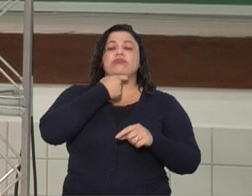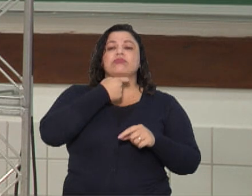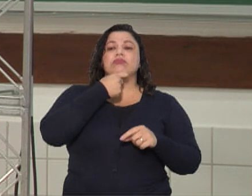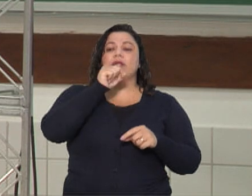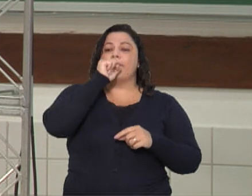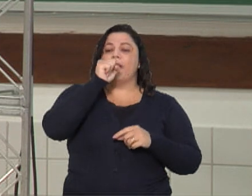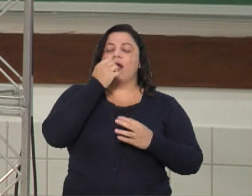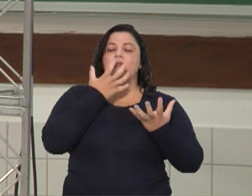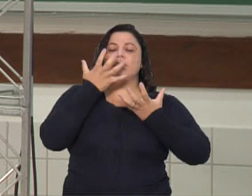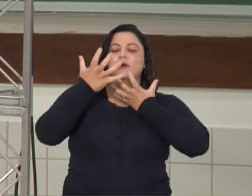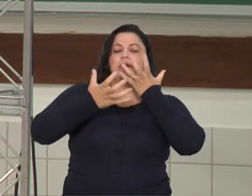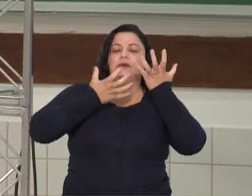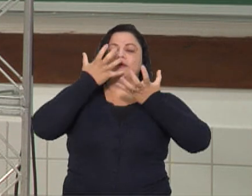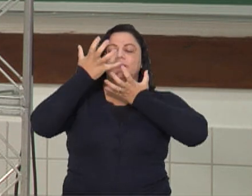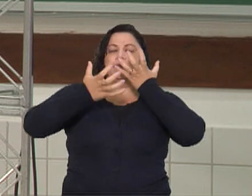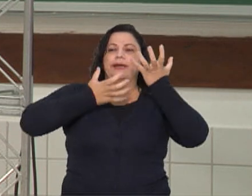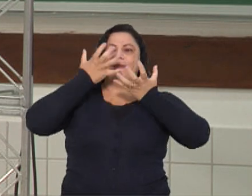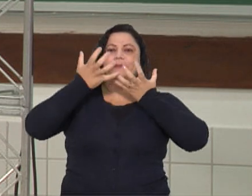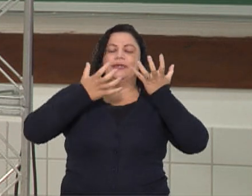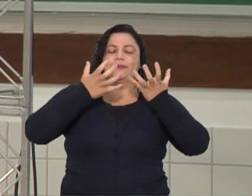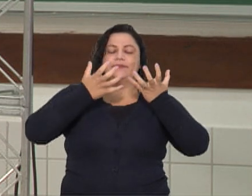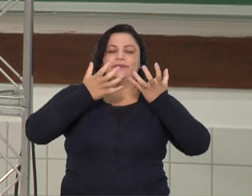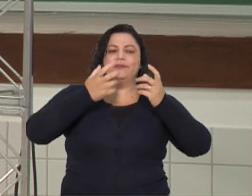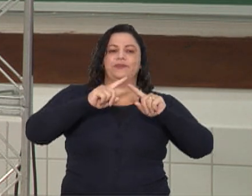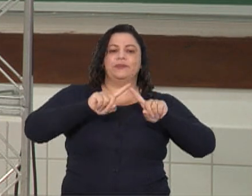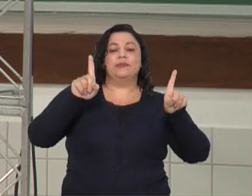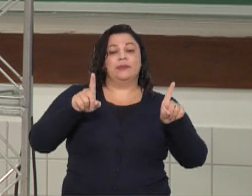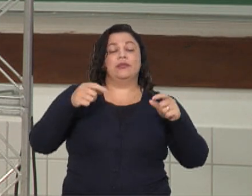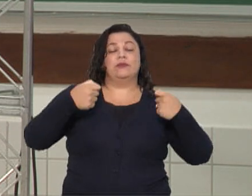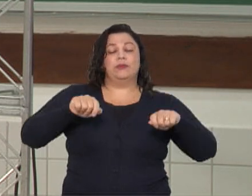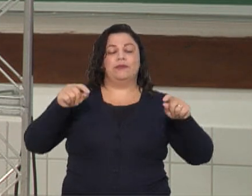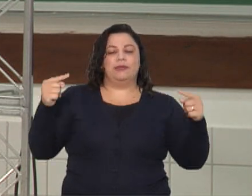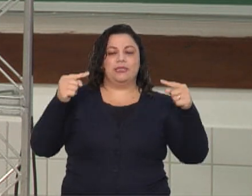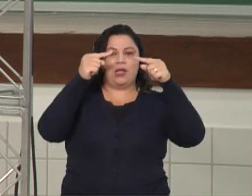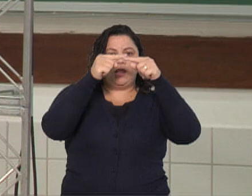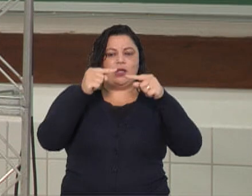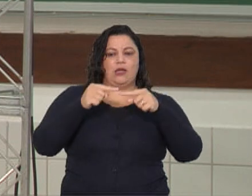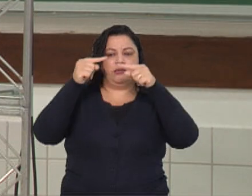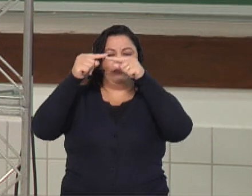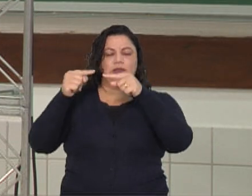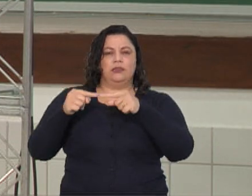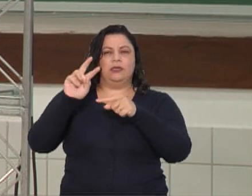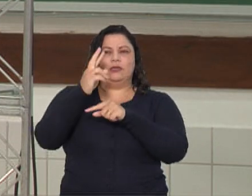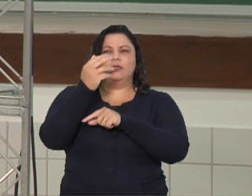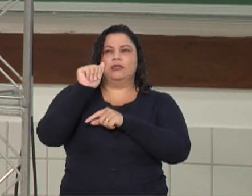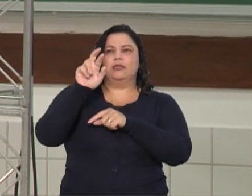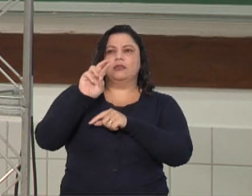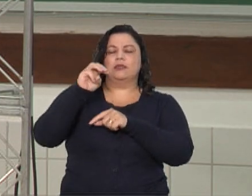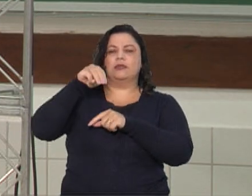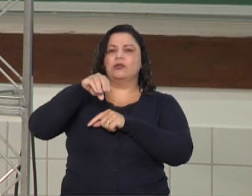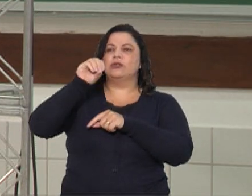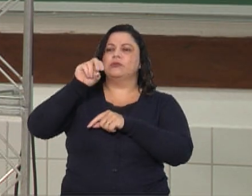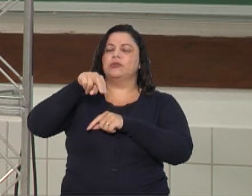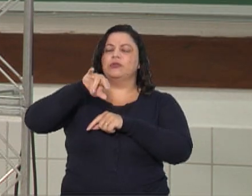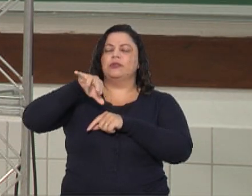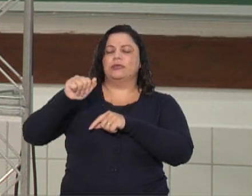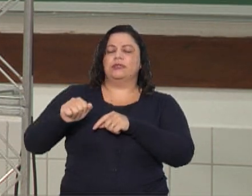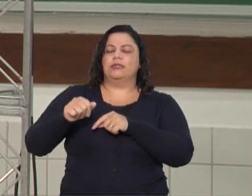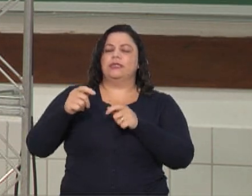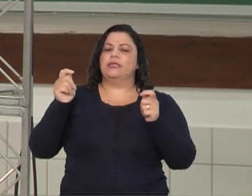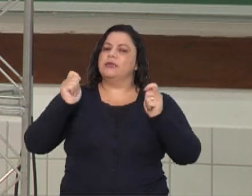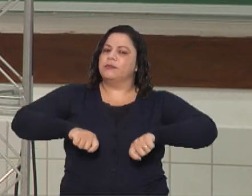Para fazer a harmonia, ele precisaria de um outro instrumento, porque a harmonia é o acompanhamento.